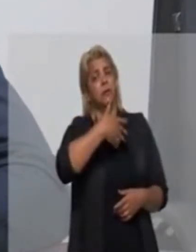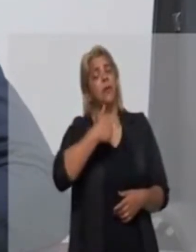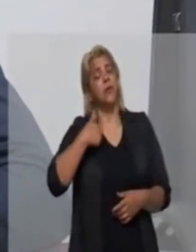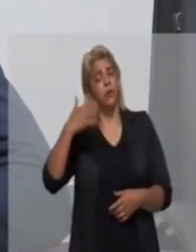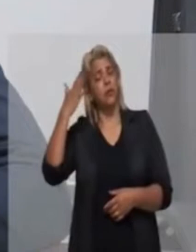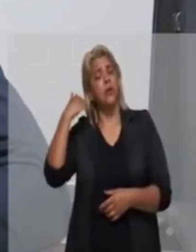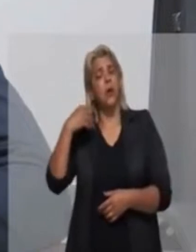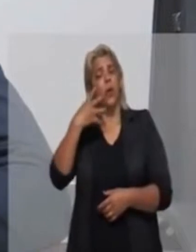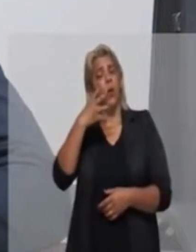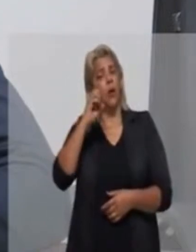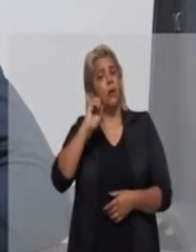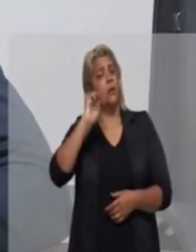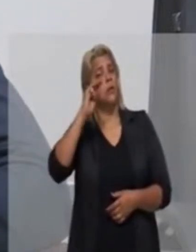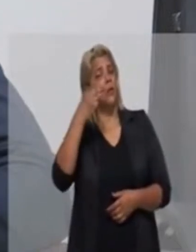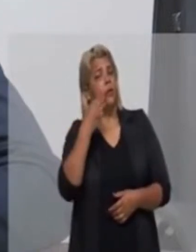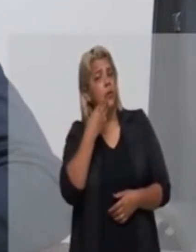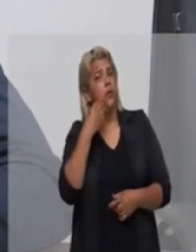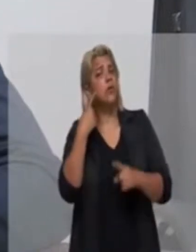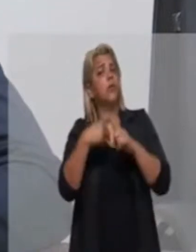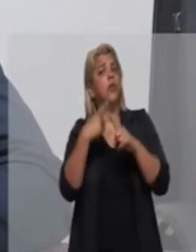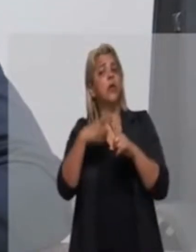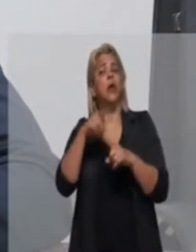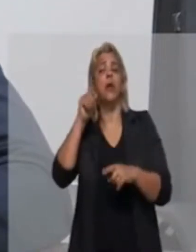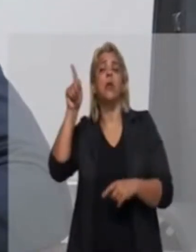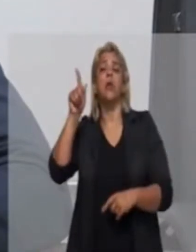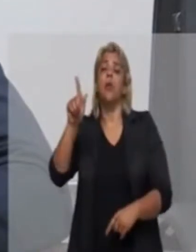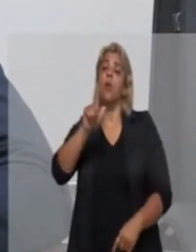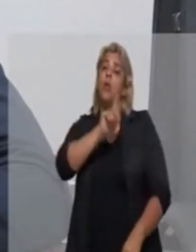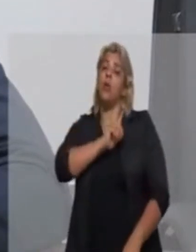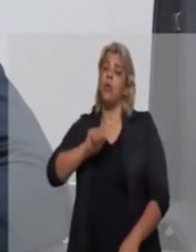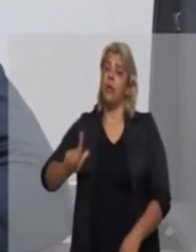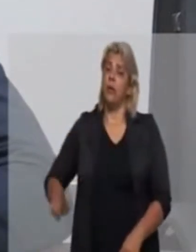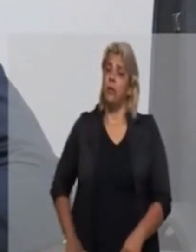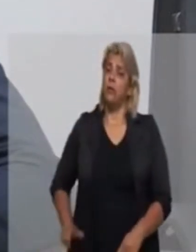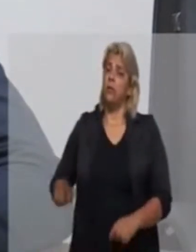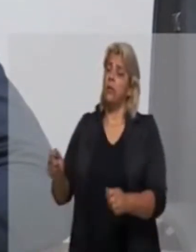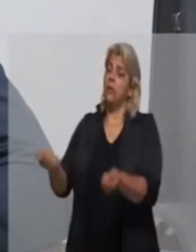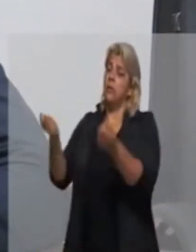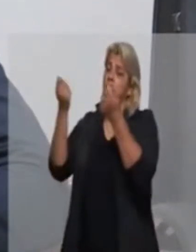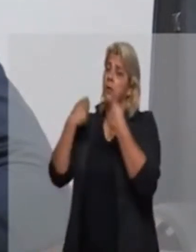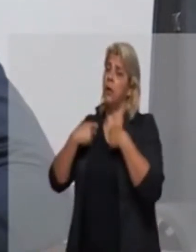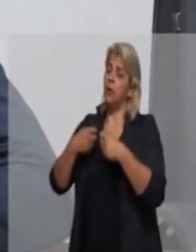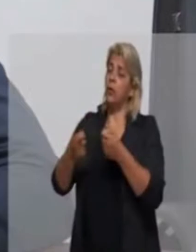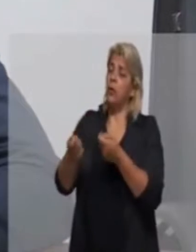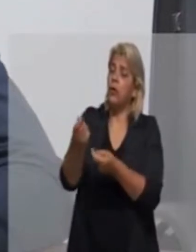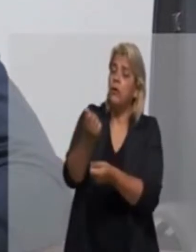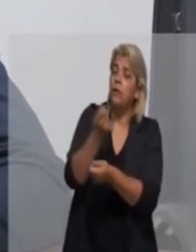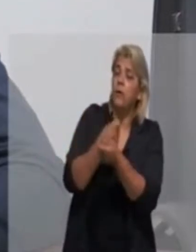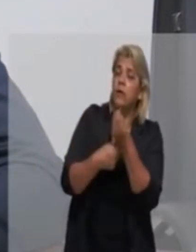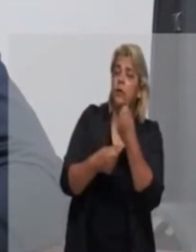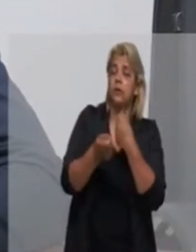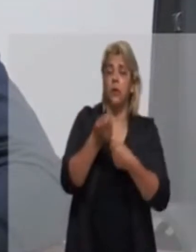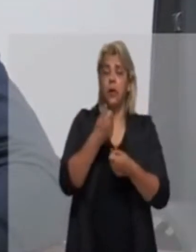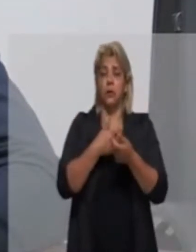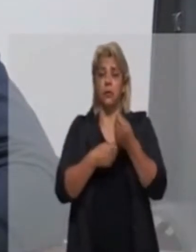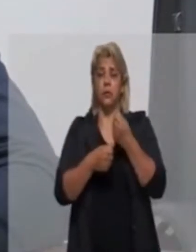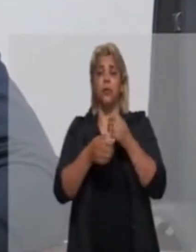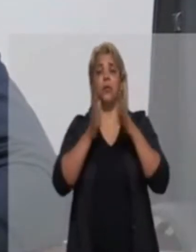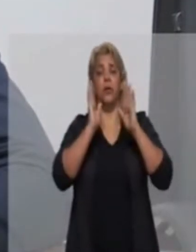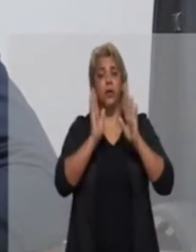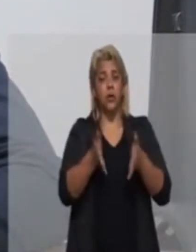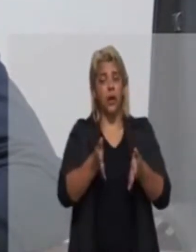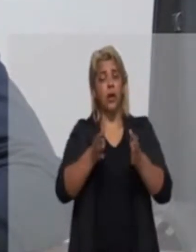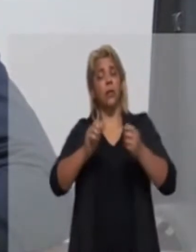esses 40 milhões não foi por causa de arrecadação de dinheiro na fap mas sim de investimento de recursos investimento e já destinados